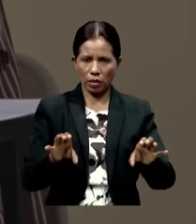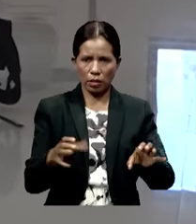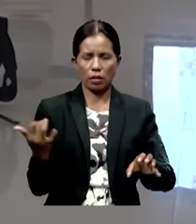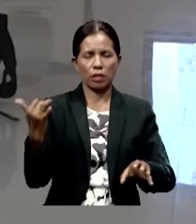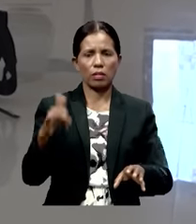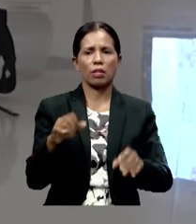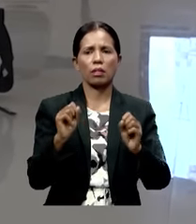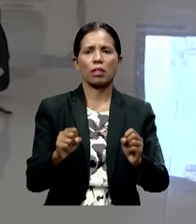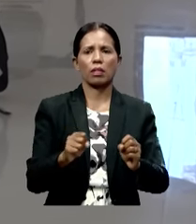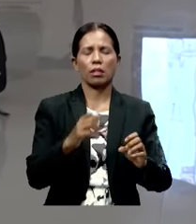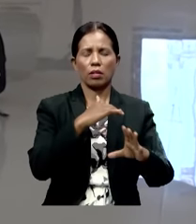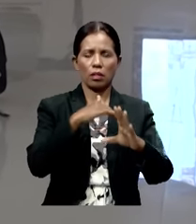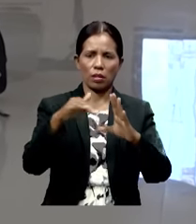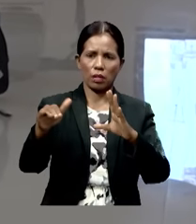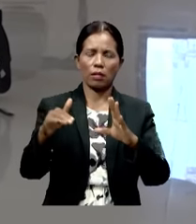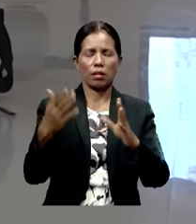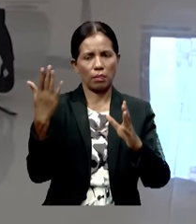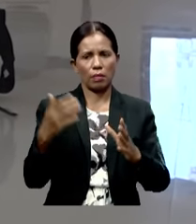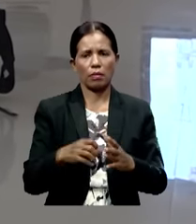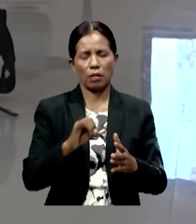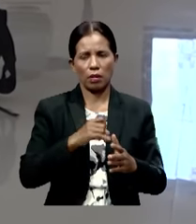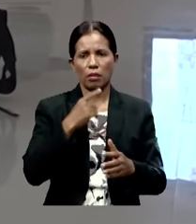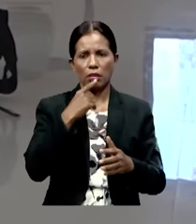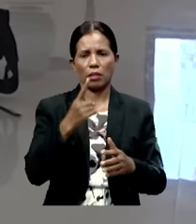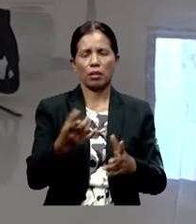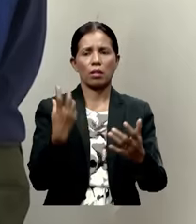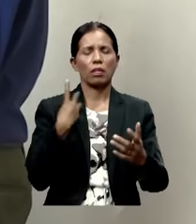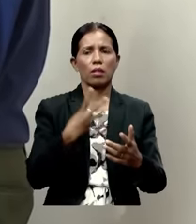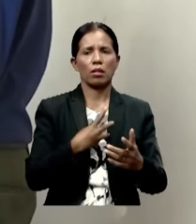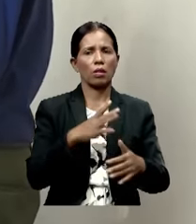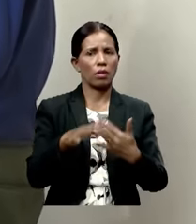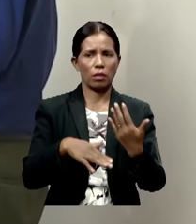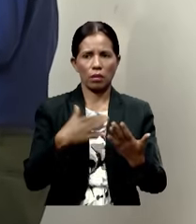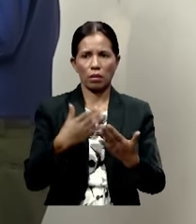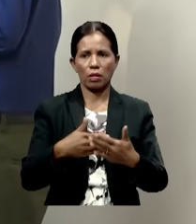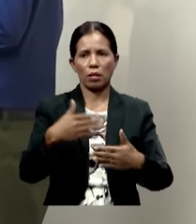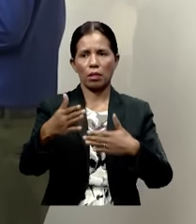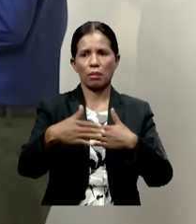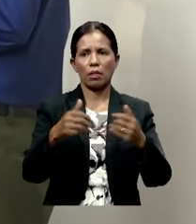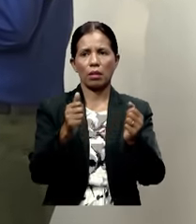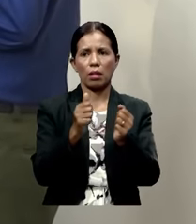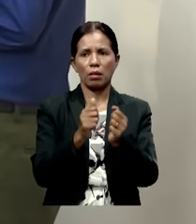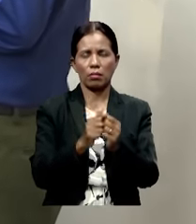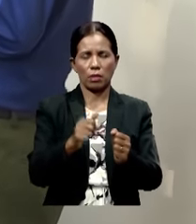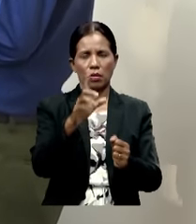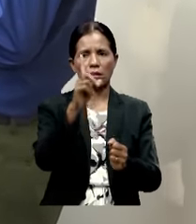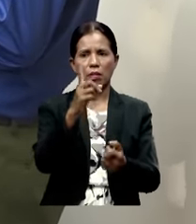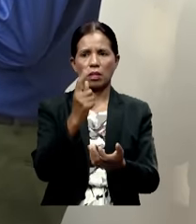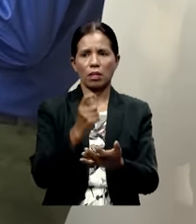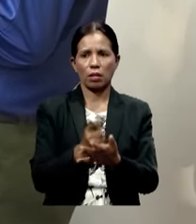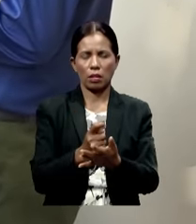sirat se aru kita kresenta nabam. How tateti dene, ita pur volta basic militari da, maka